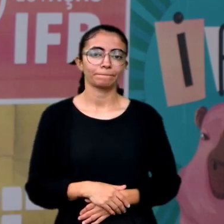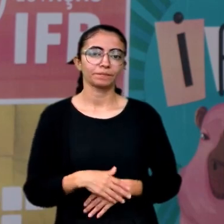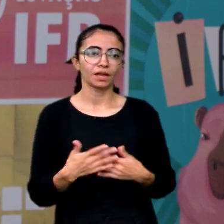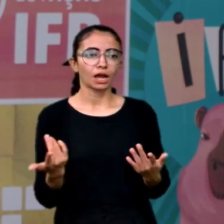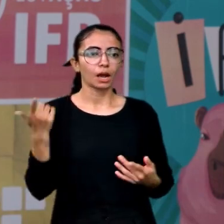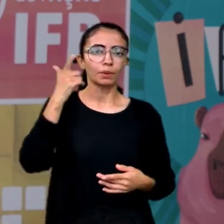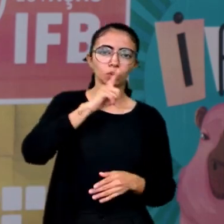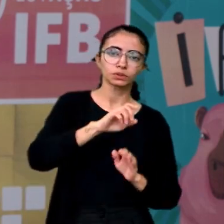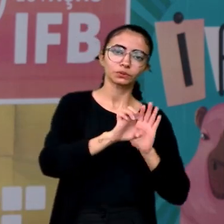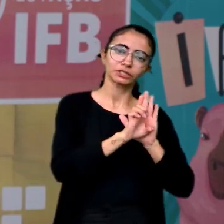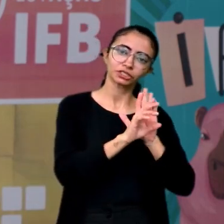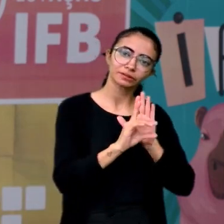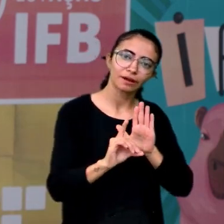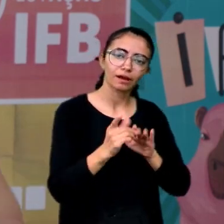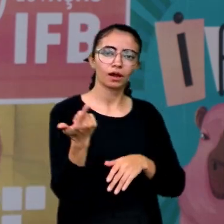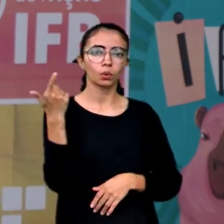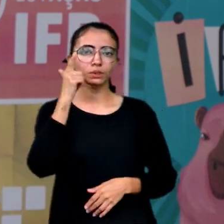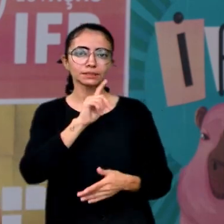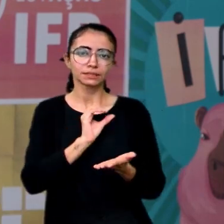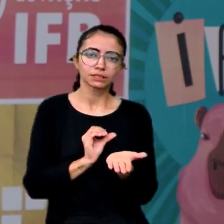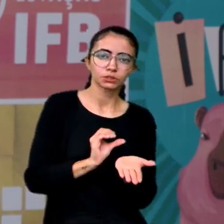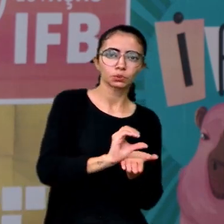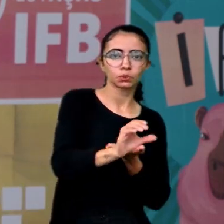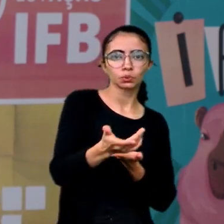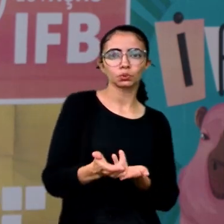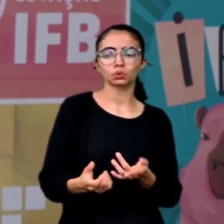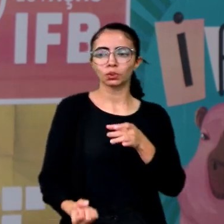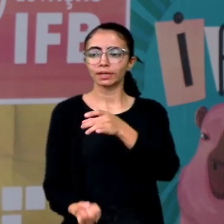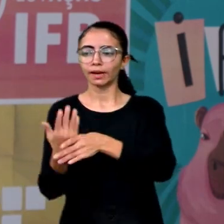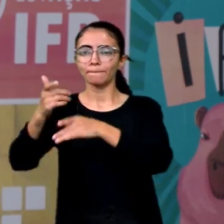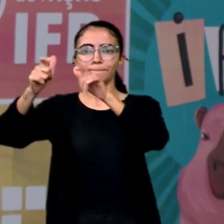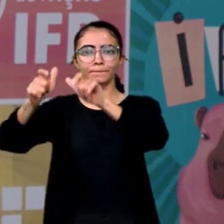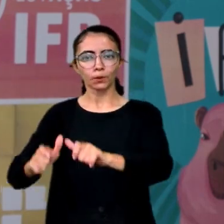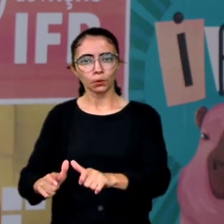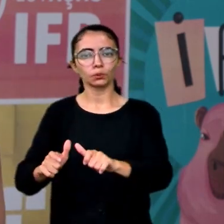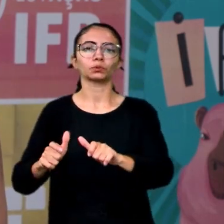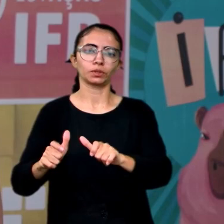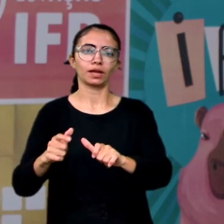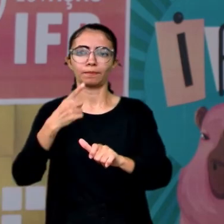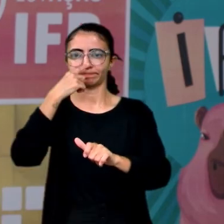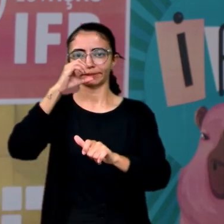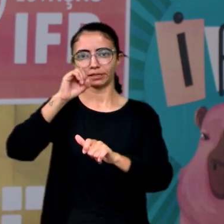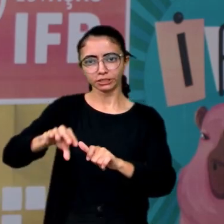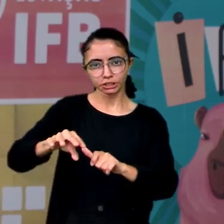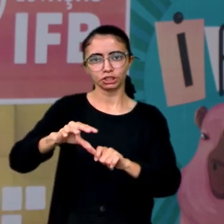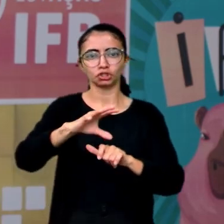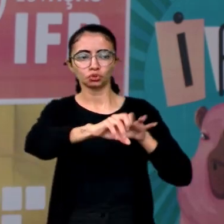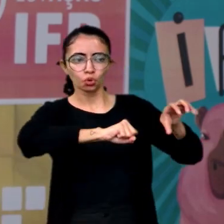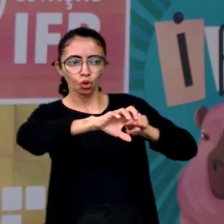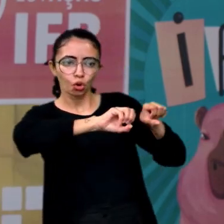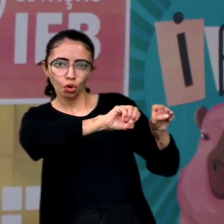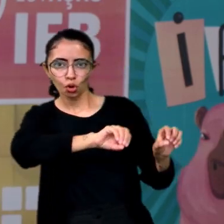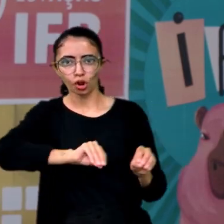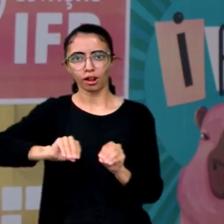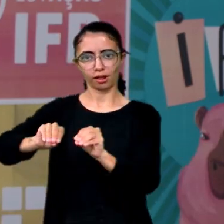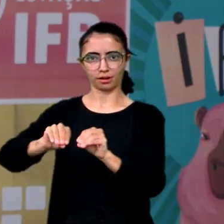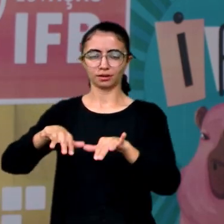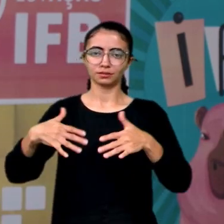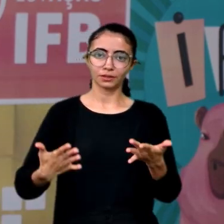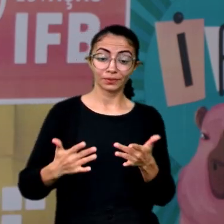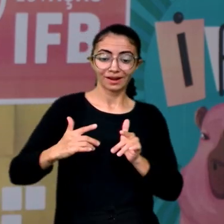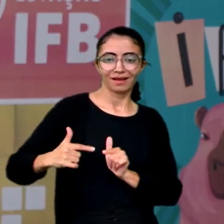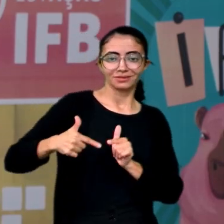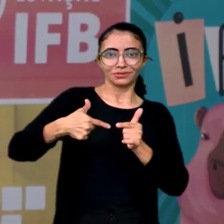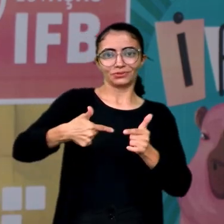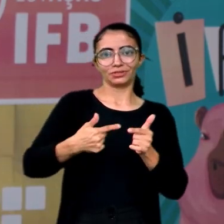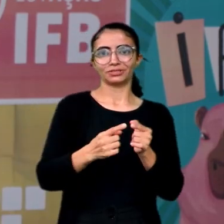um edital, conseguir o recurso, fazer um ponto de coleta no seu campus, conseguir tal coisa. Então, eram iniciativas isoladas e a